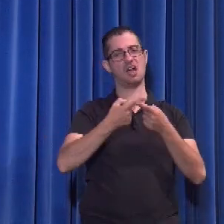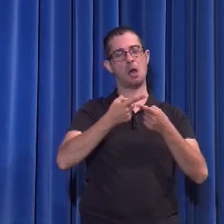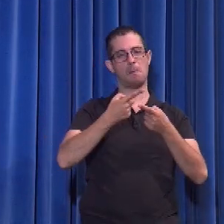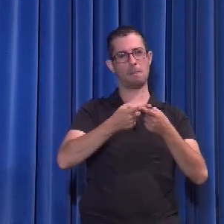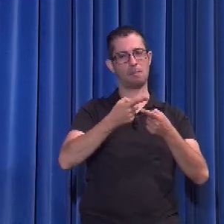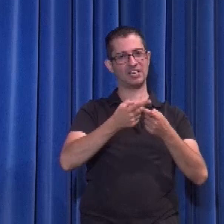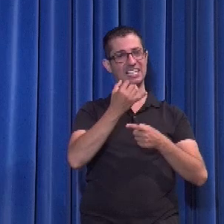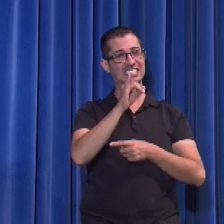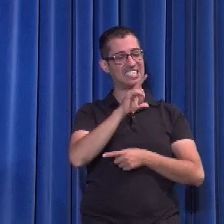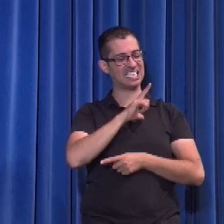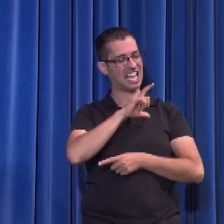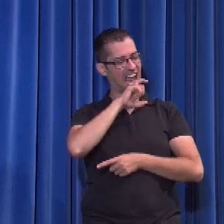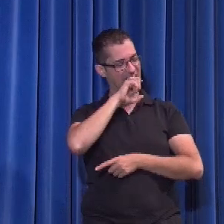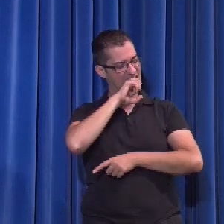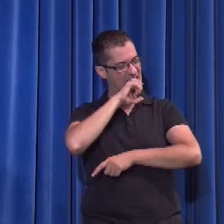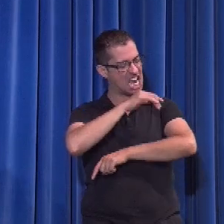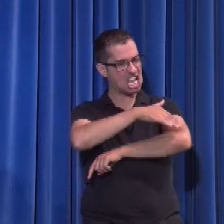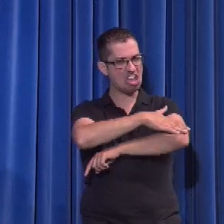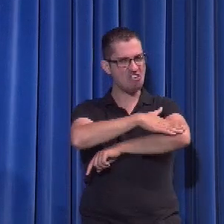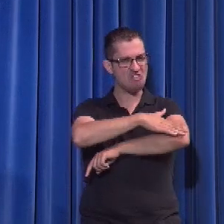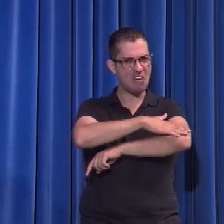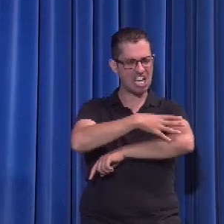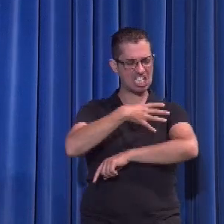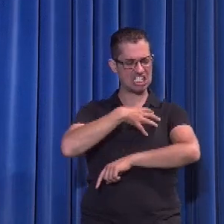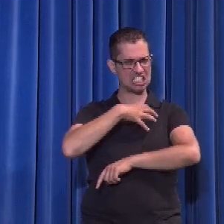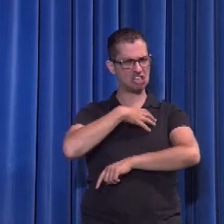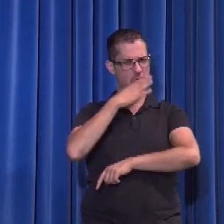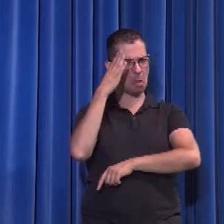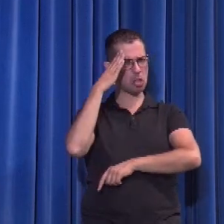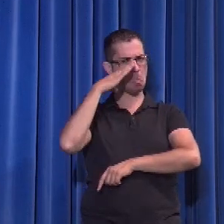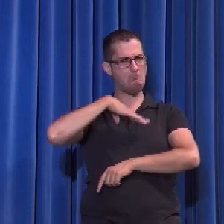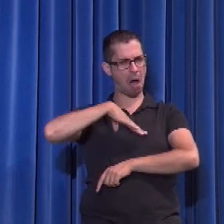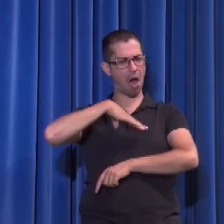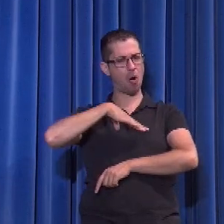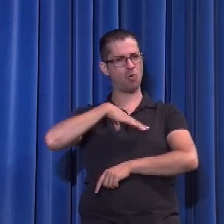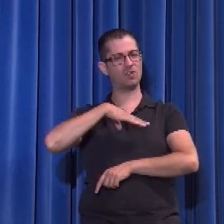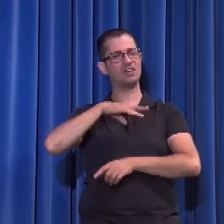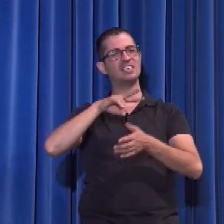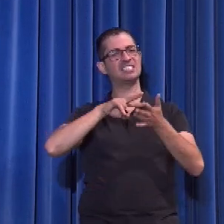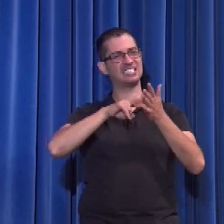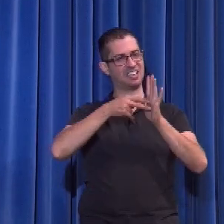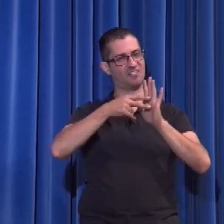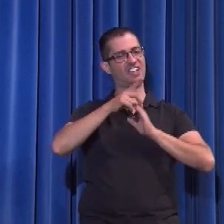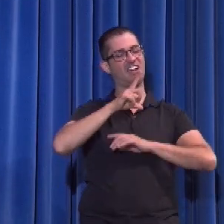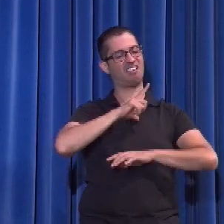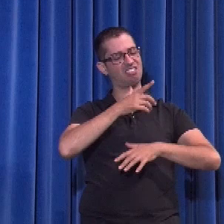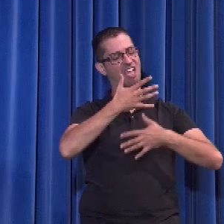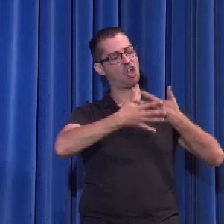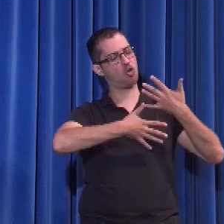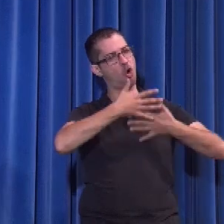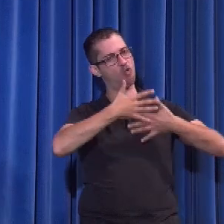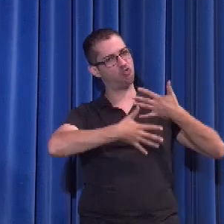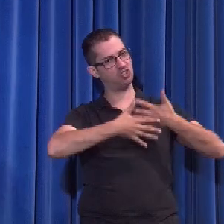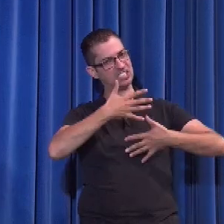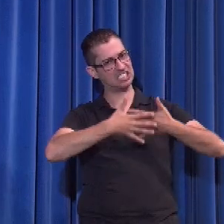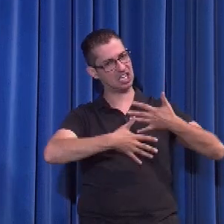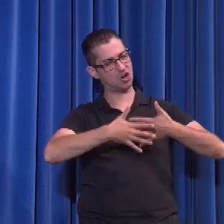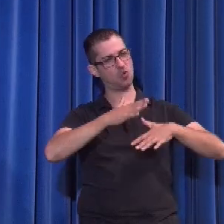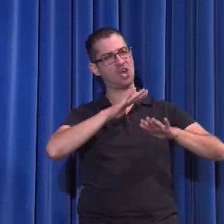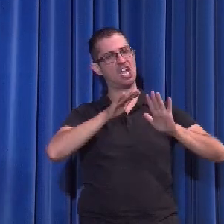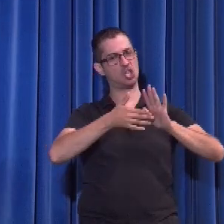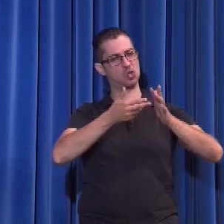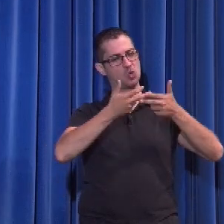há inveja e sentimento faccioso, aí há confusão e toda espécie de